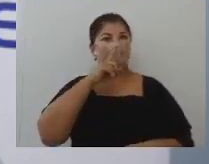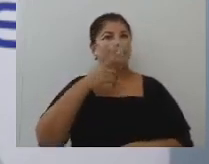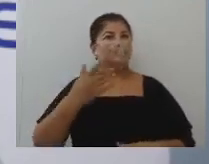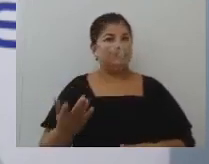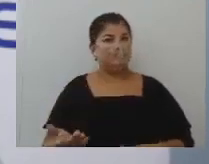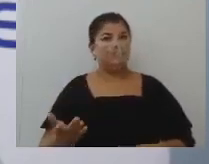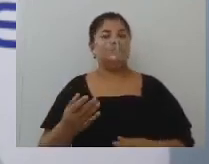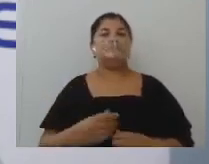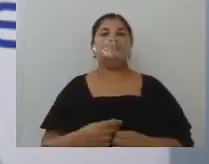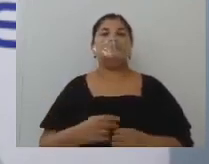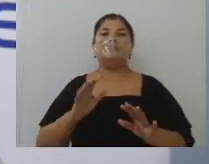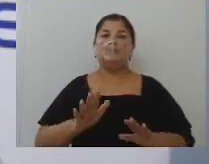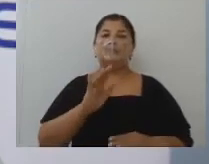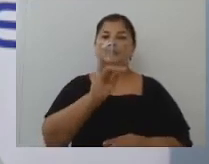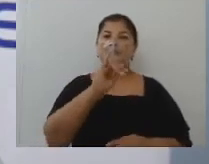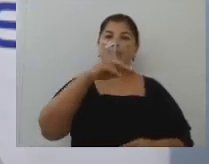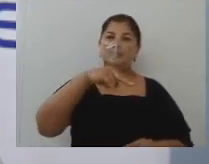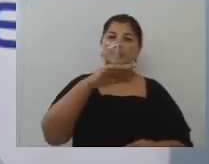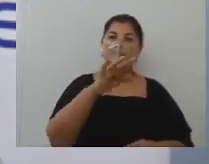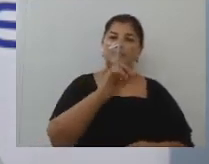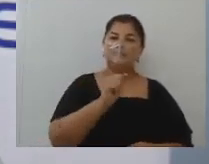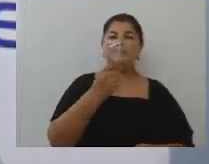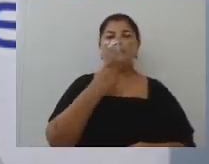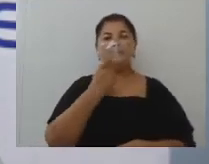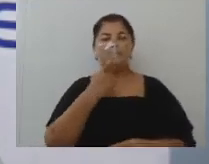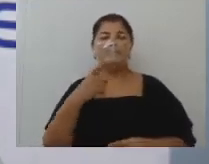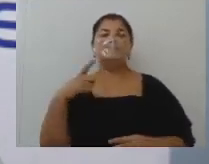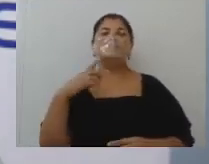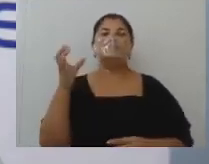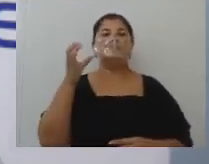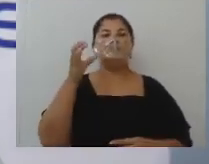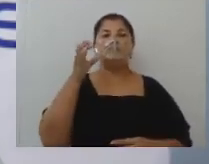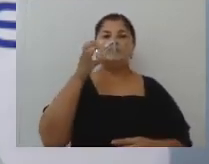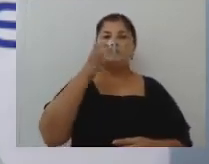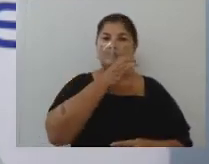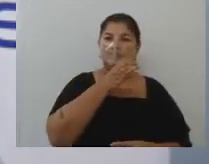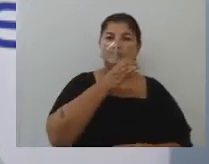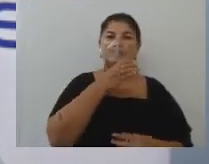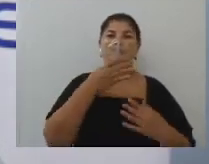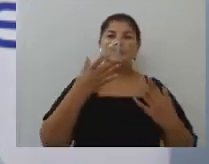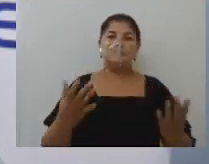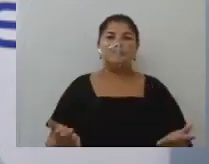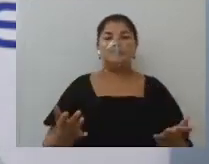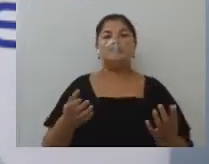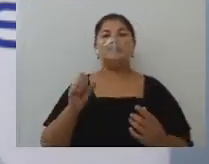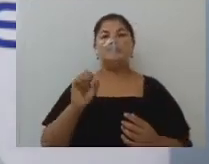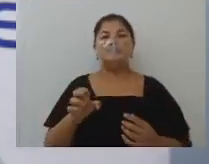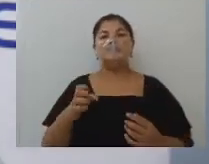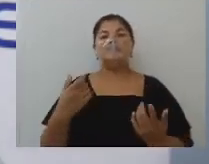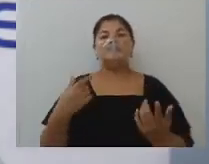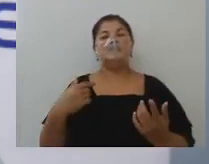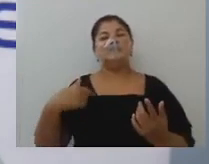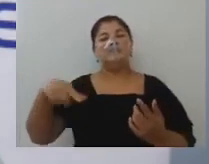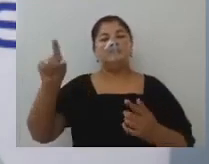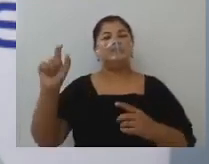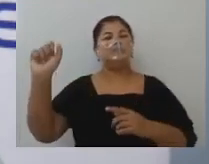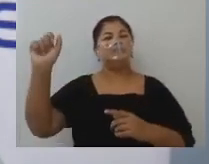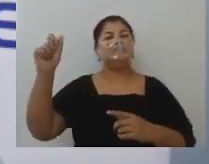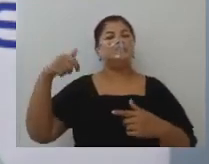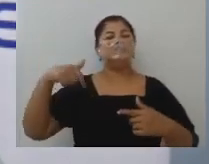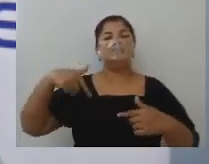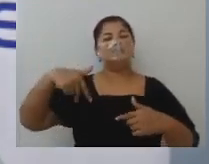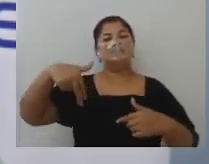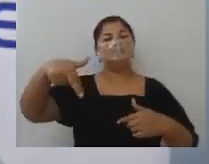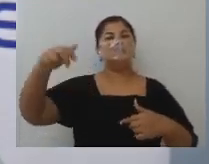infravermelho esquenta, é quente pra gente. E se é muito quente pra gente, sabe quando você sai ao sol